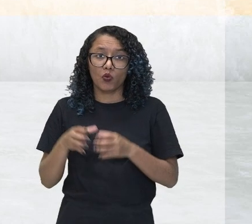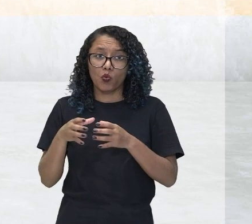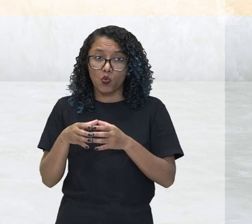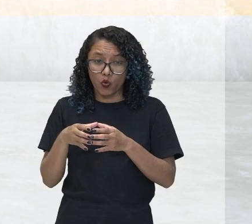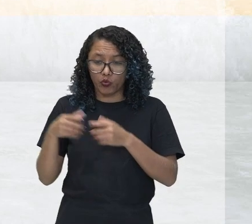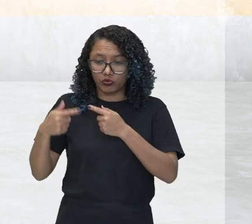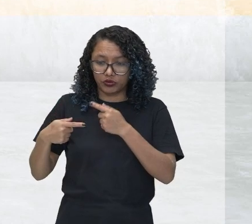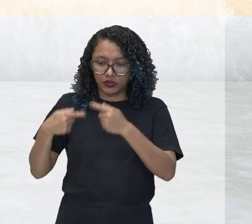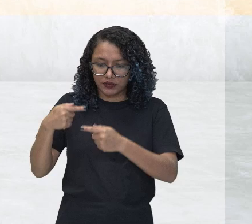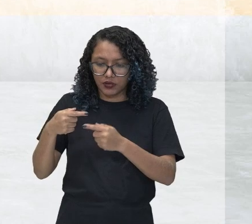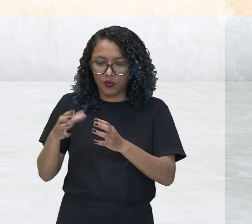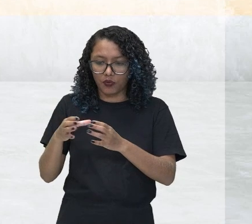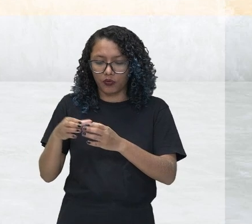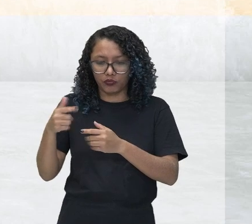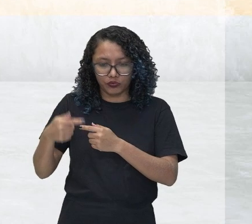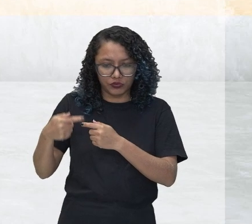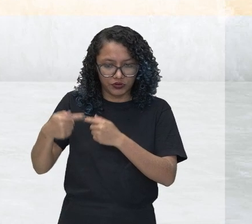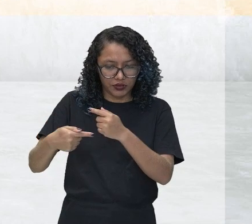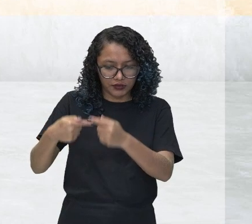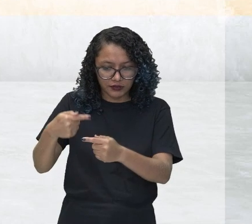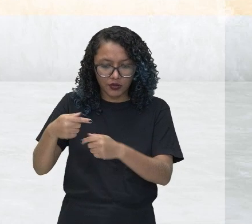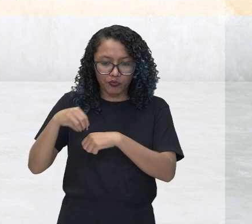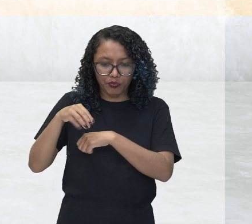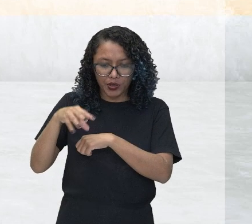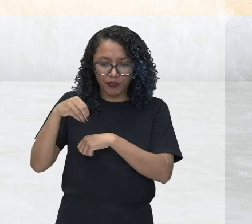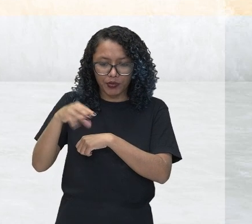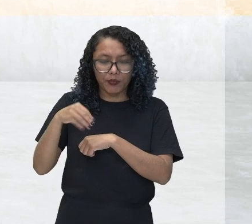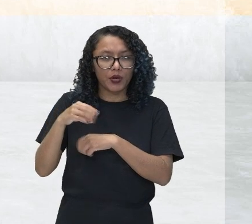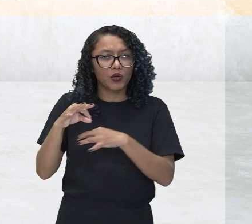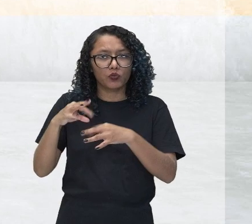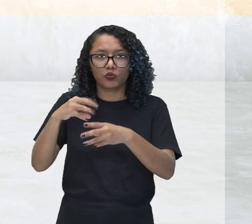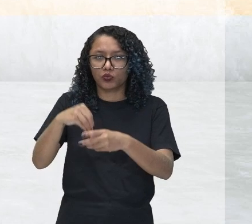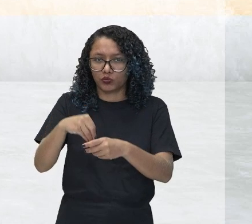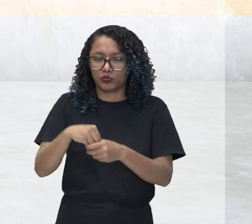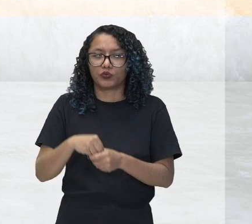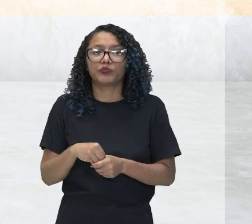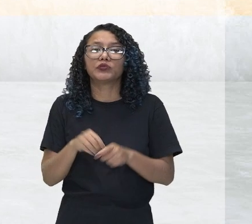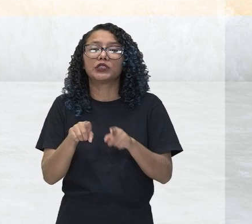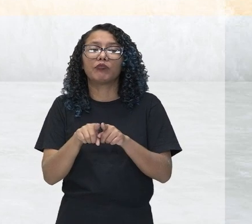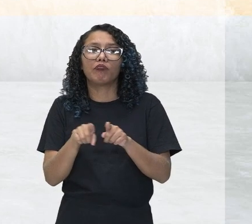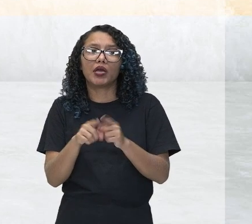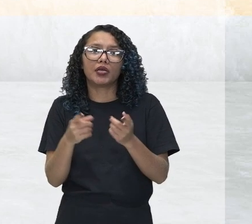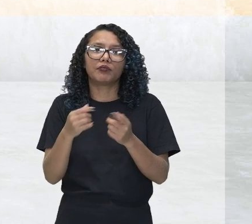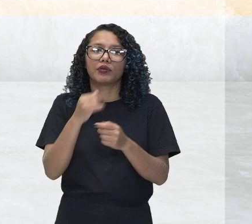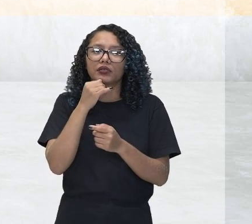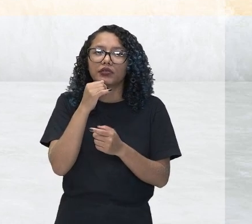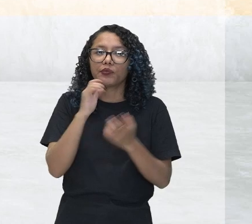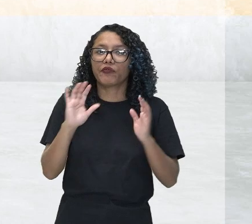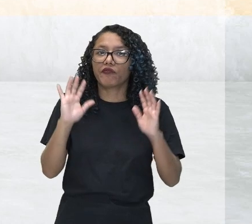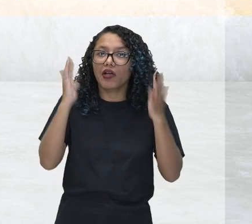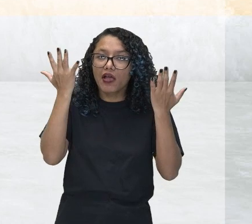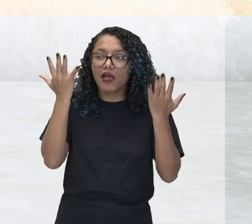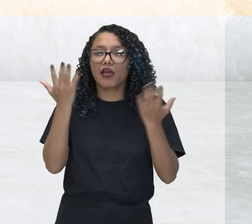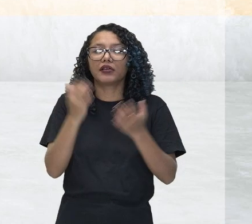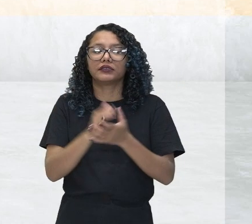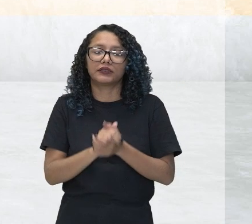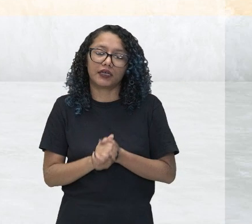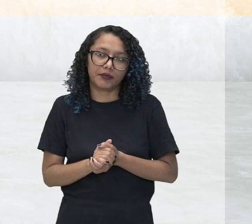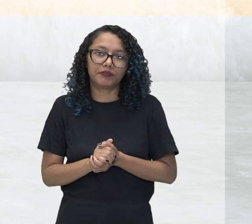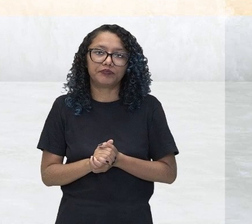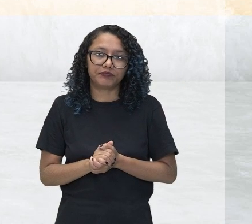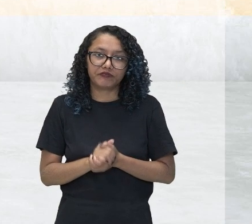formado. Tudo isso aí, então, faz parte da cultura. As festas, as